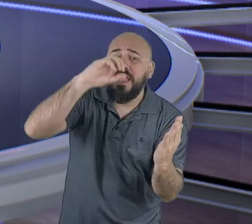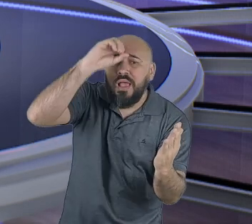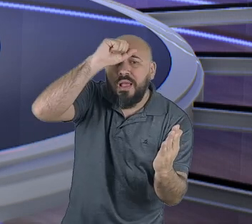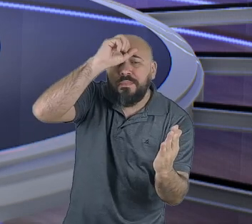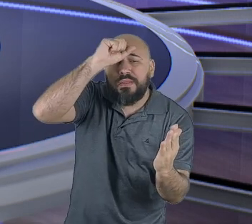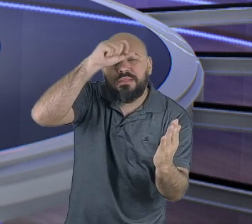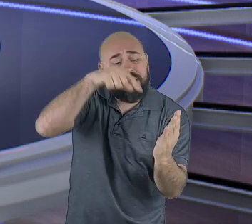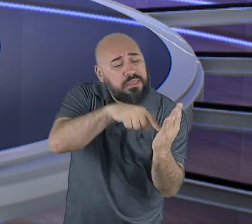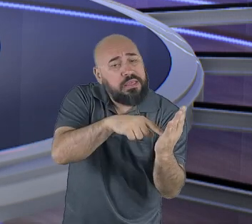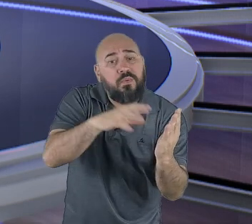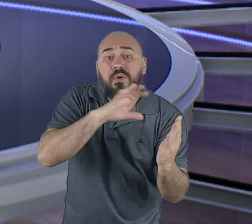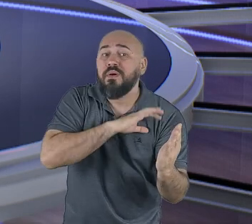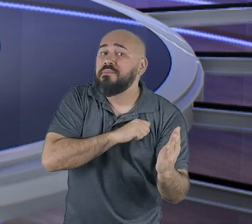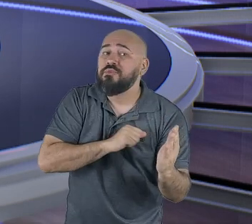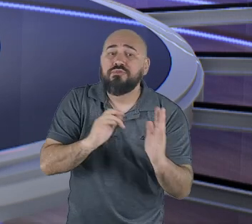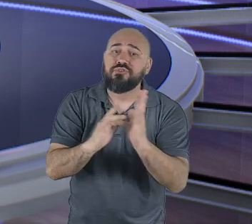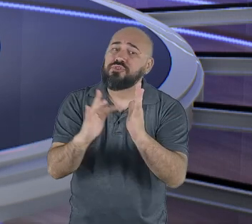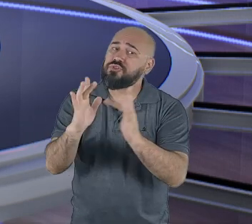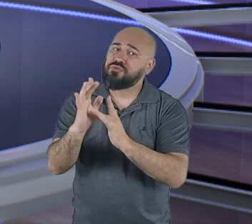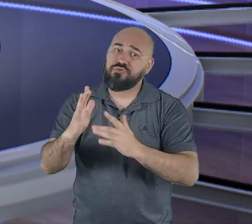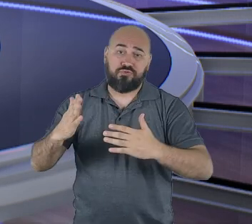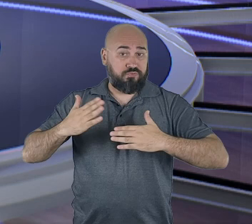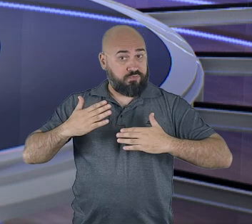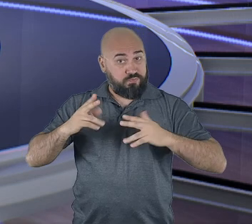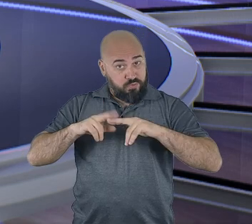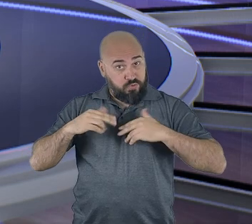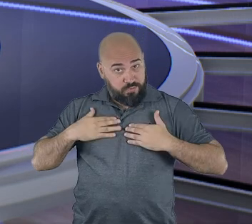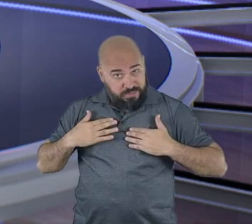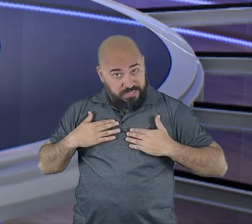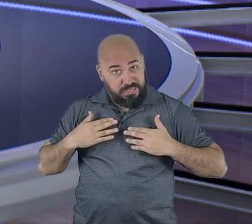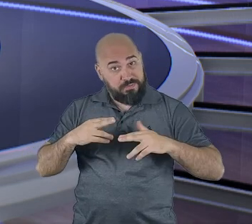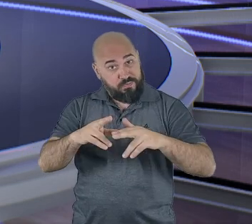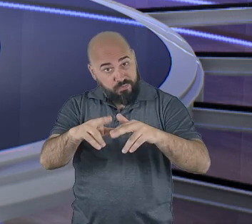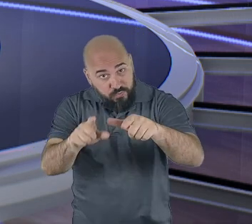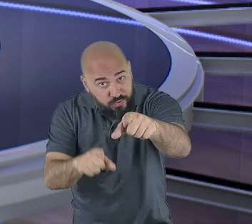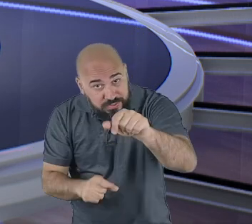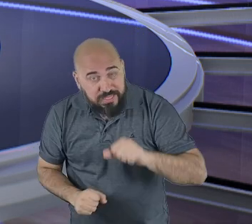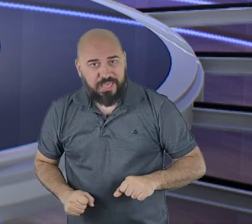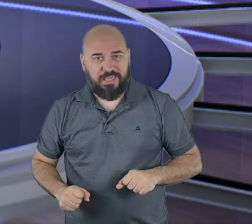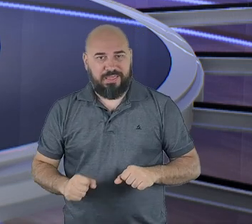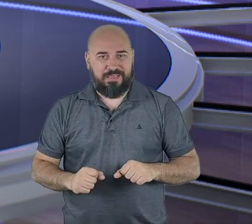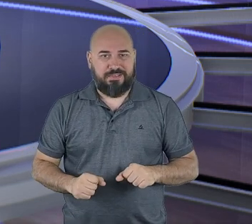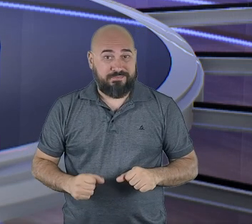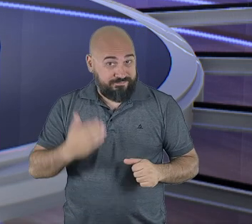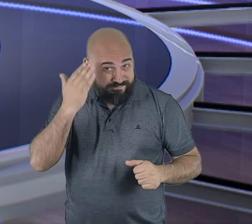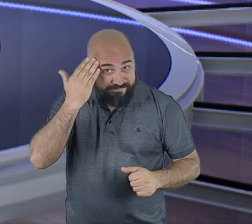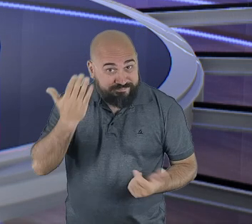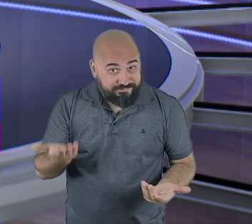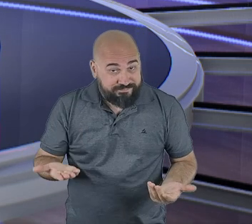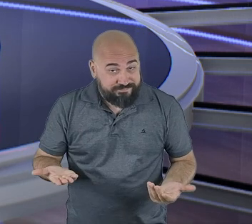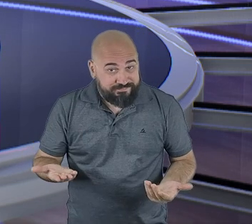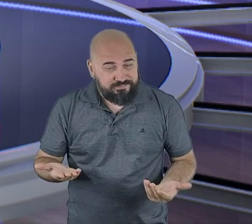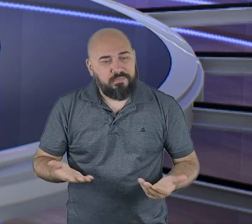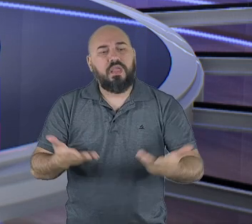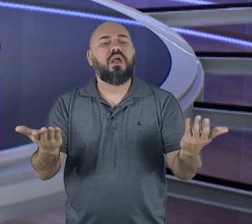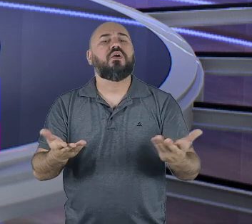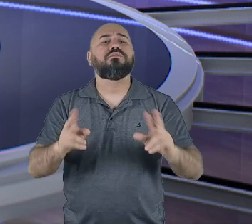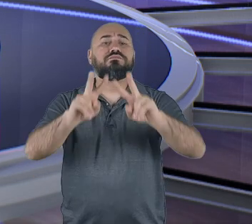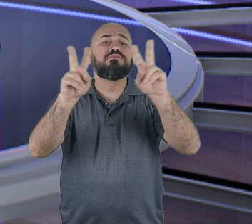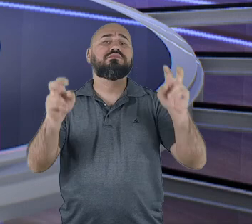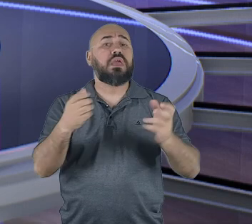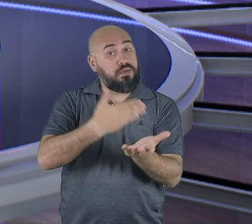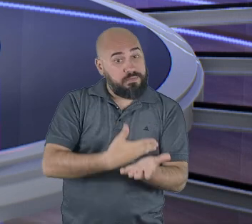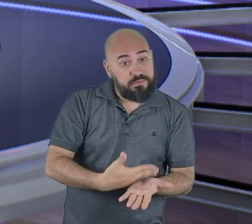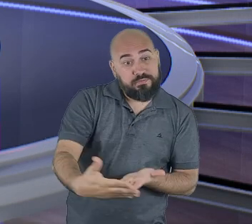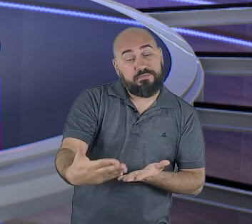cada vez mais o amor que Jesus tem por mim e por você. Tudo certo? Então vamos ao tema de hoje? Eu estou aqui com a